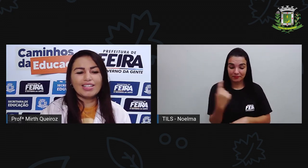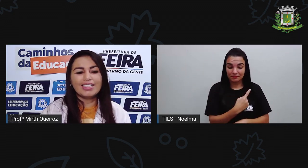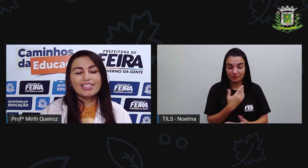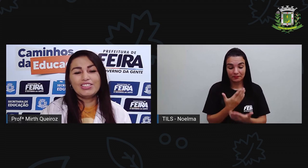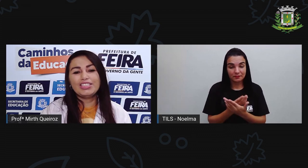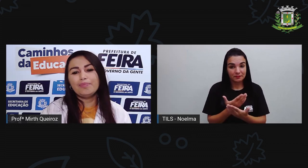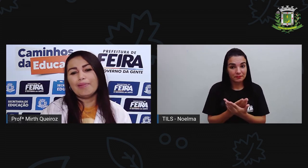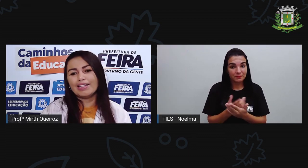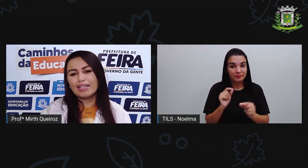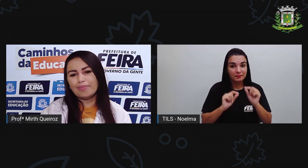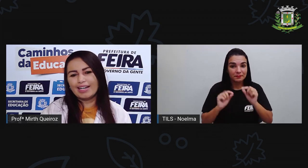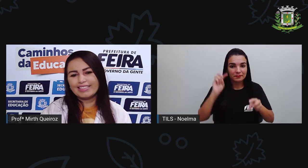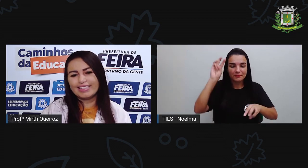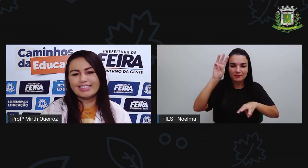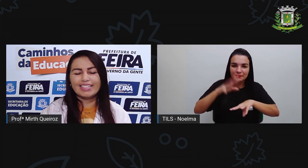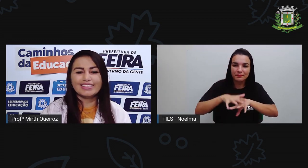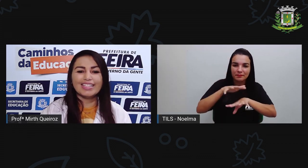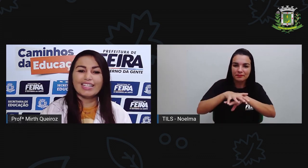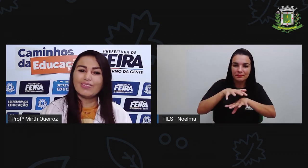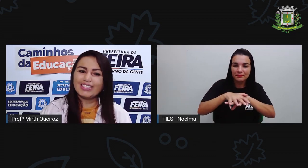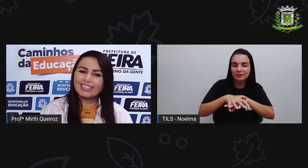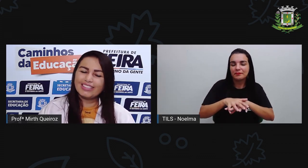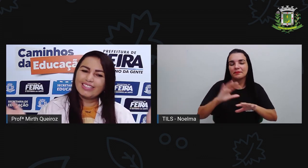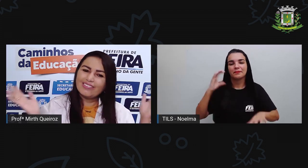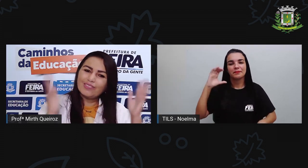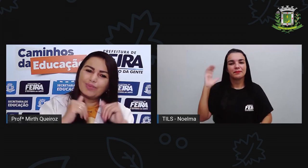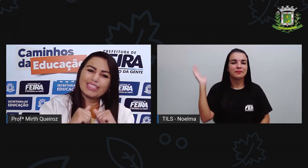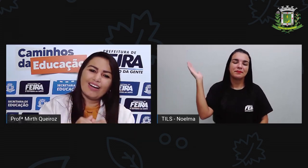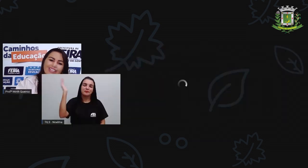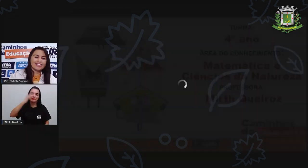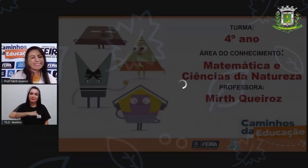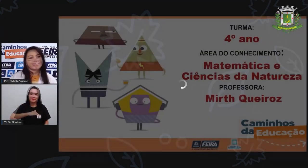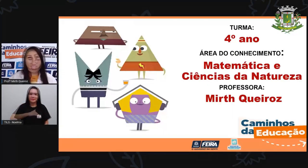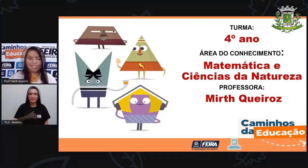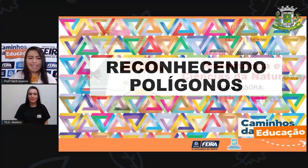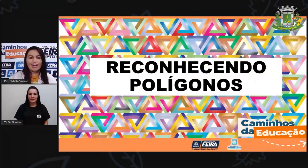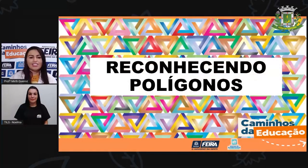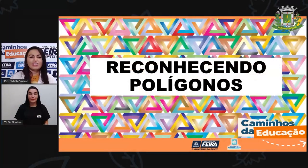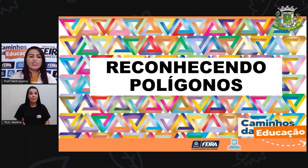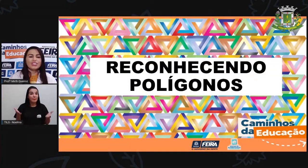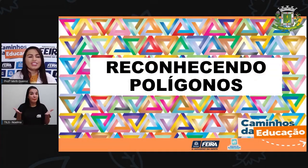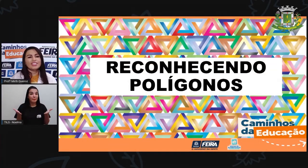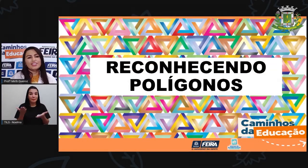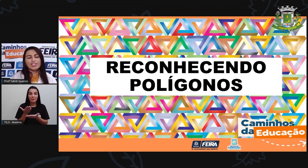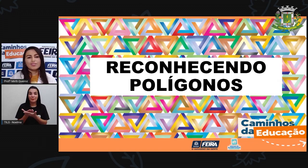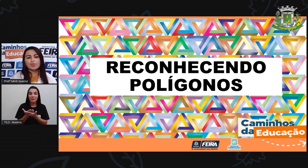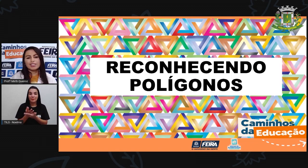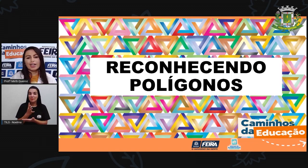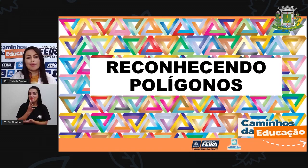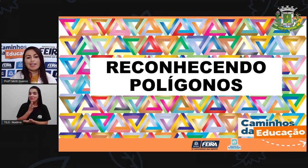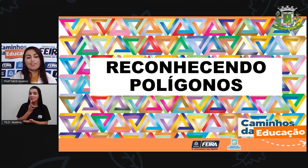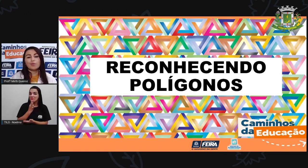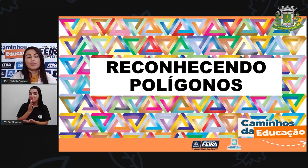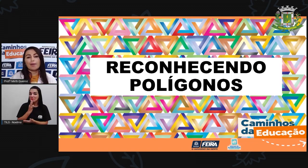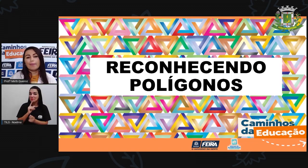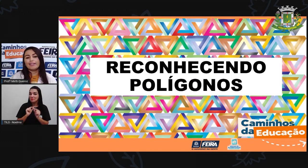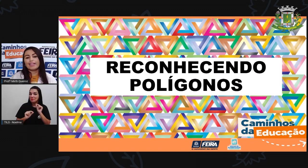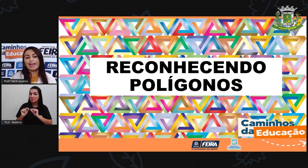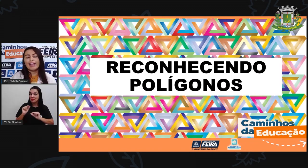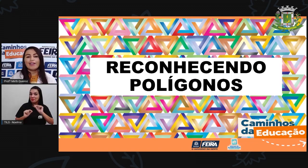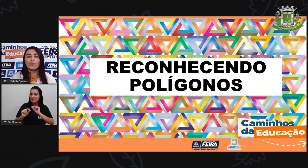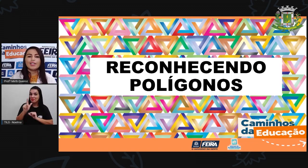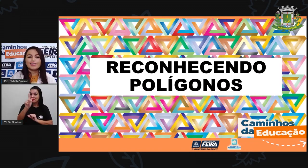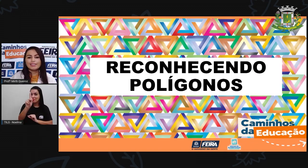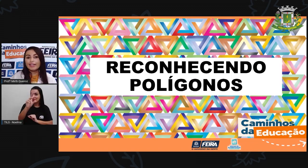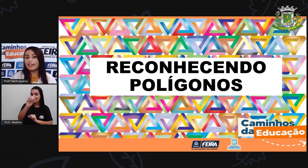aula de Matemática e Ciências da Natureza. Vamos à aula? Na aula de hoje, nós vamos trabalhar e vamos aprender